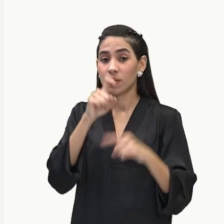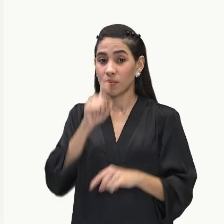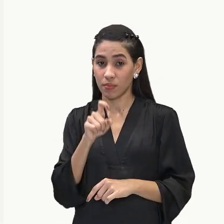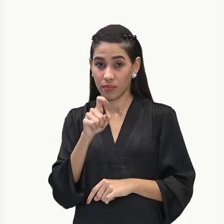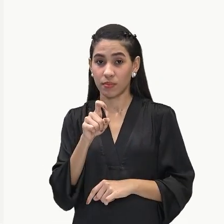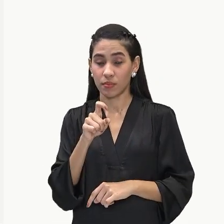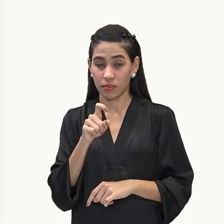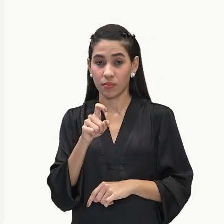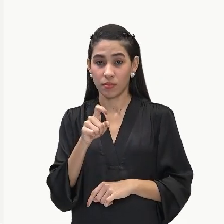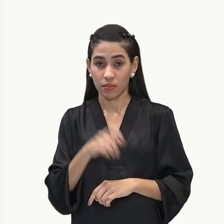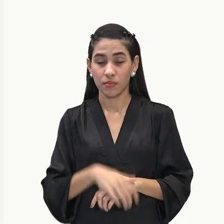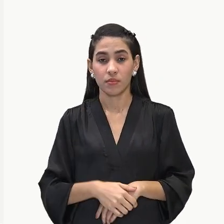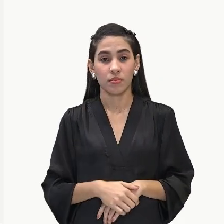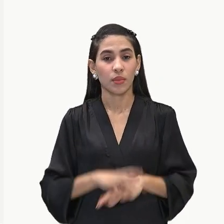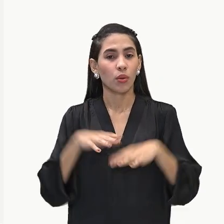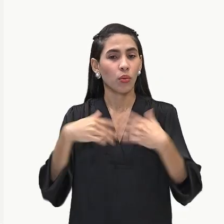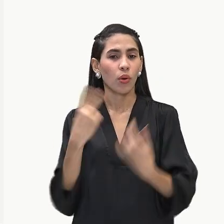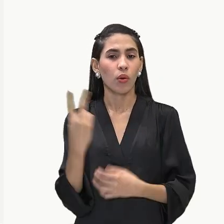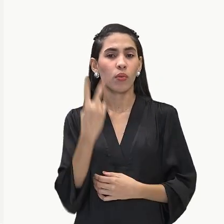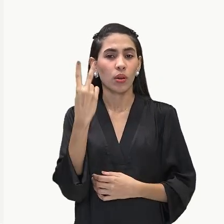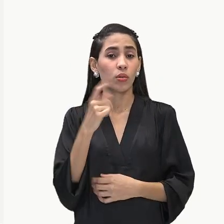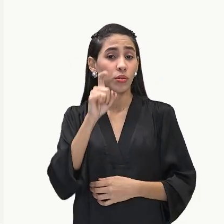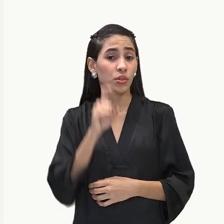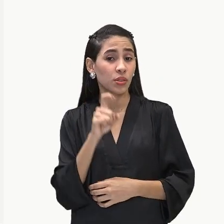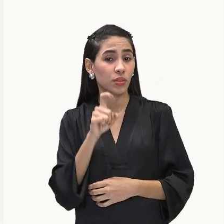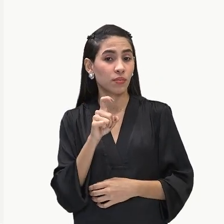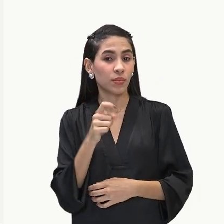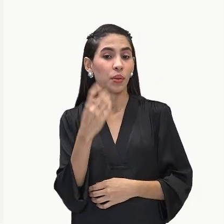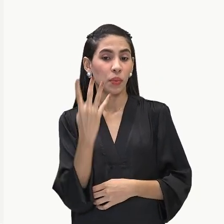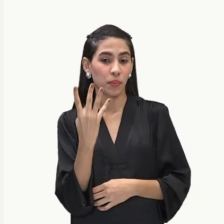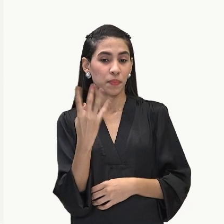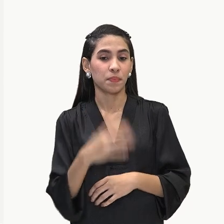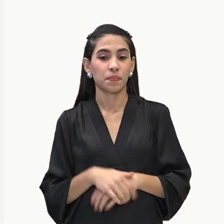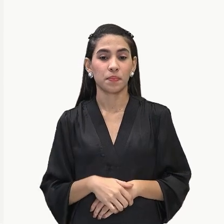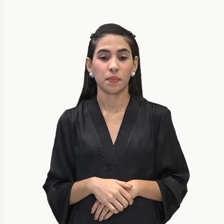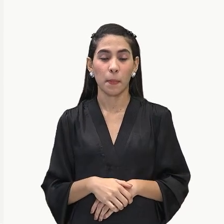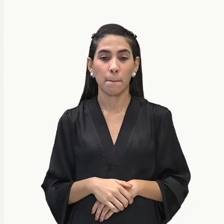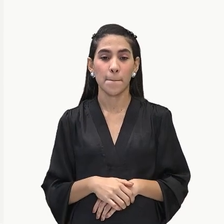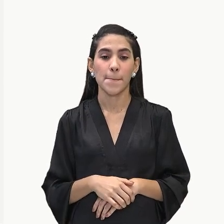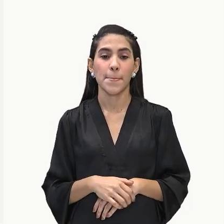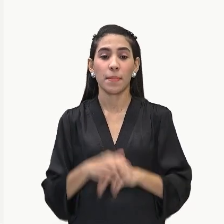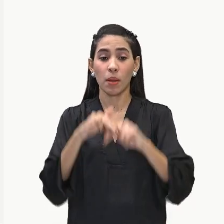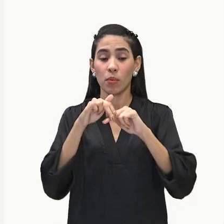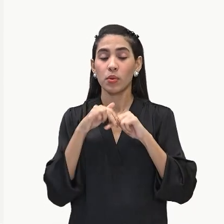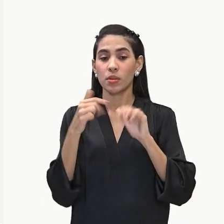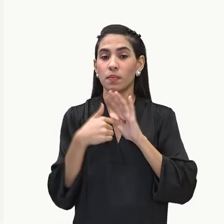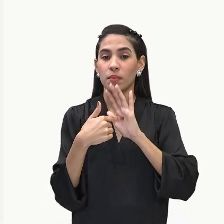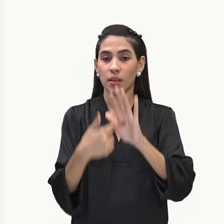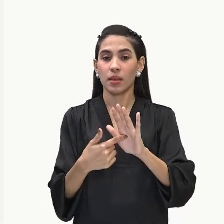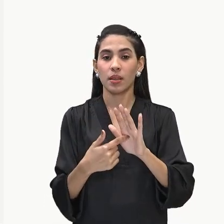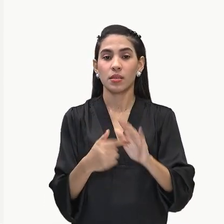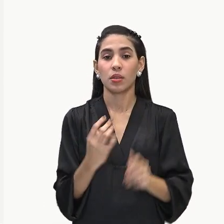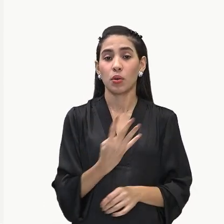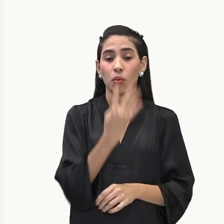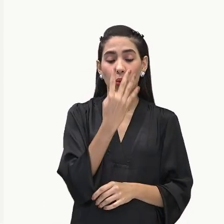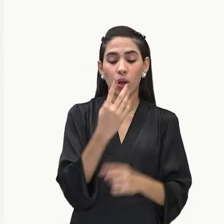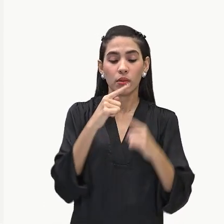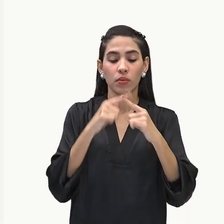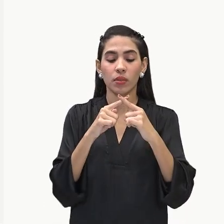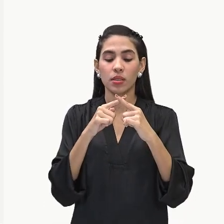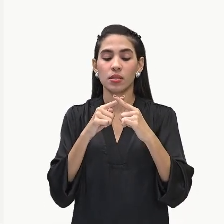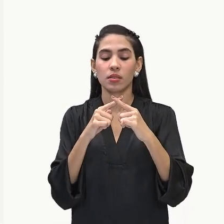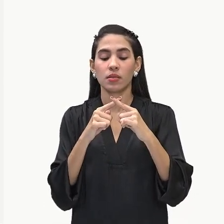vezes x. Qual é o valor do x mesmo? 4. Por isso que aqui apareceu 4 multiplicado